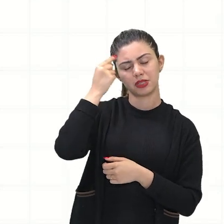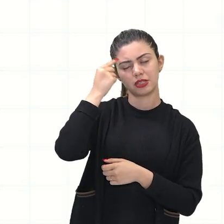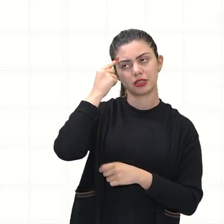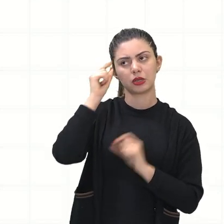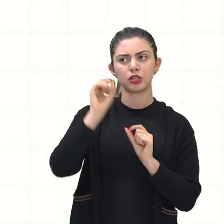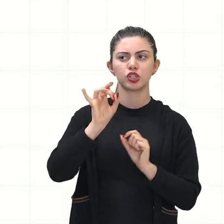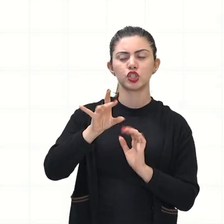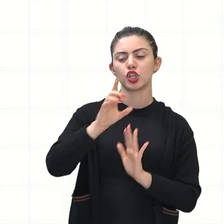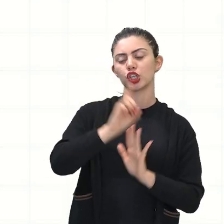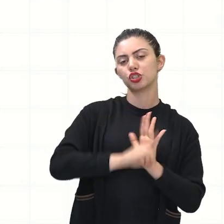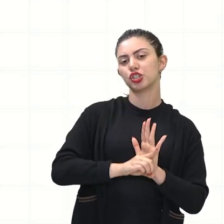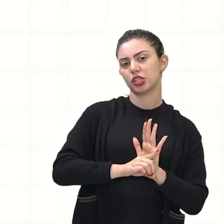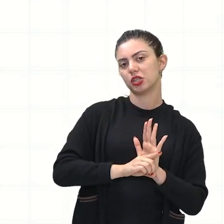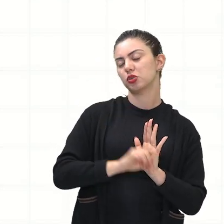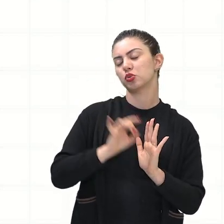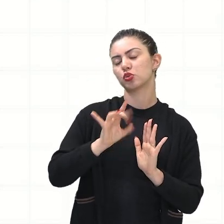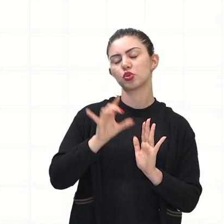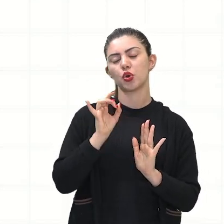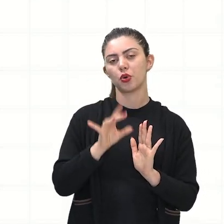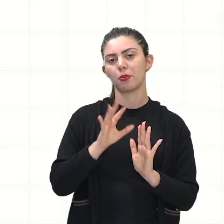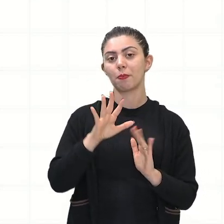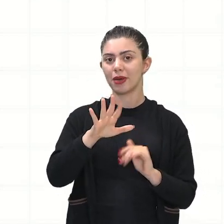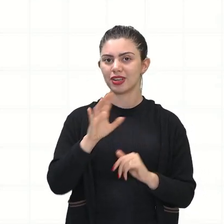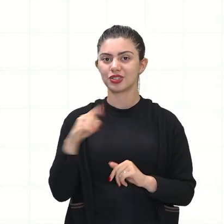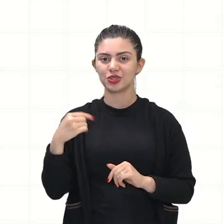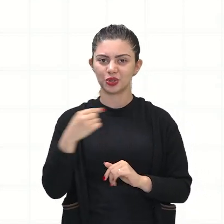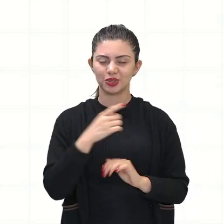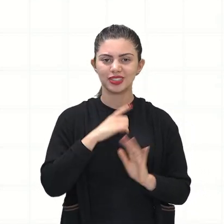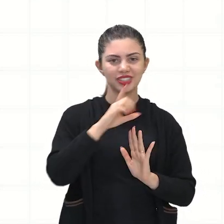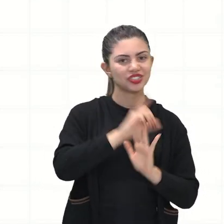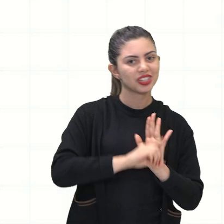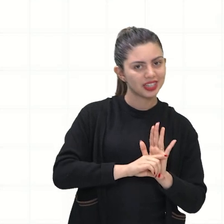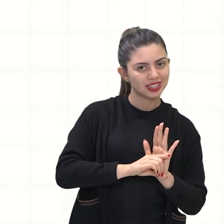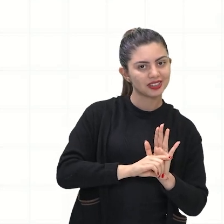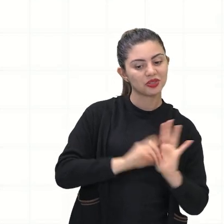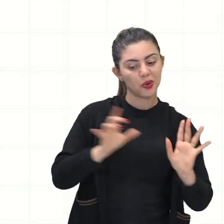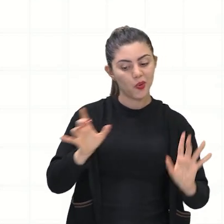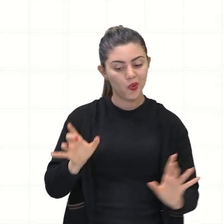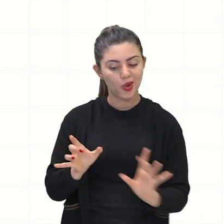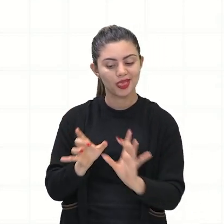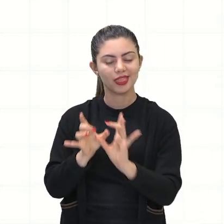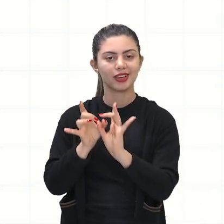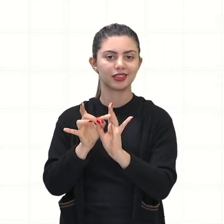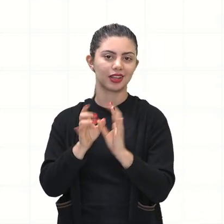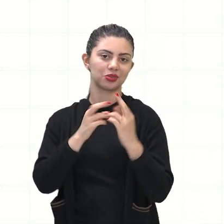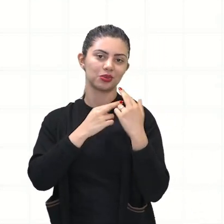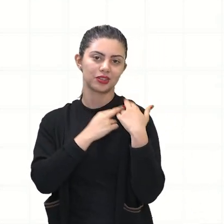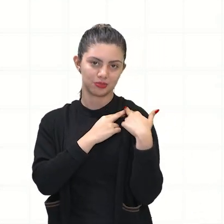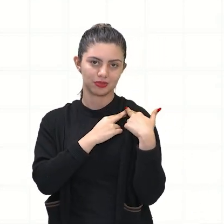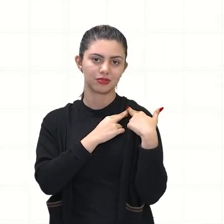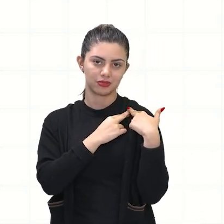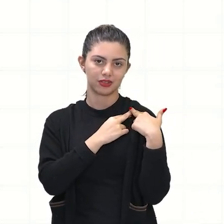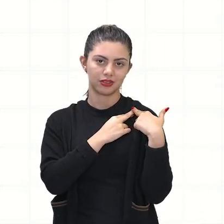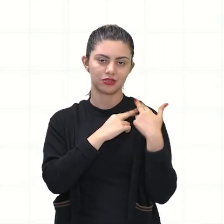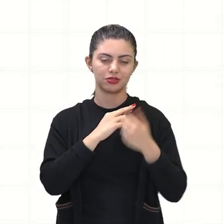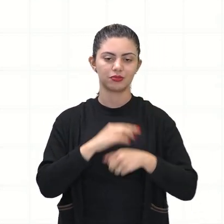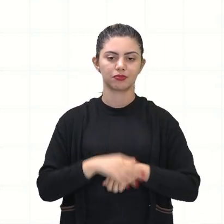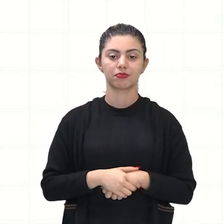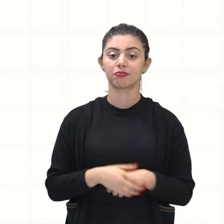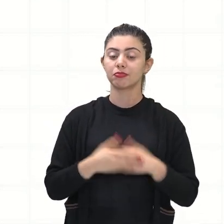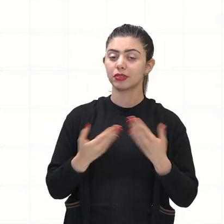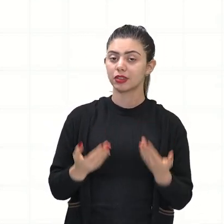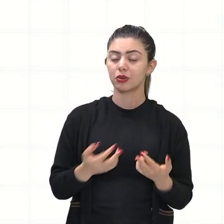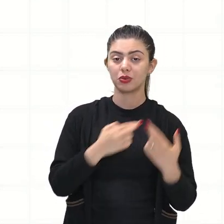temos direitos a usufruir. Mas todo direito, ele tem um ônus do dever. E